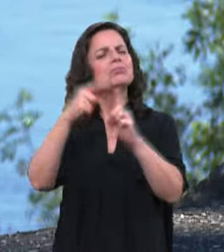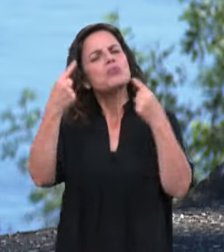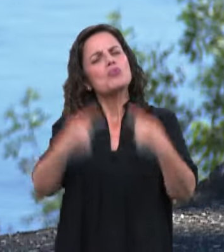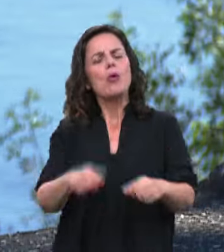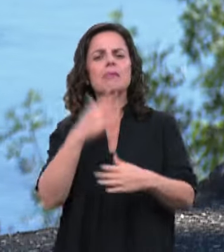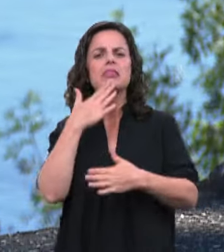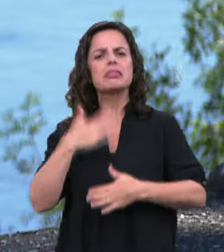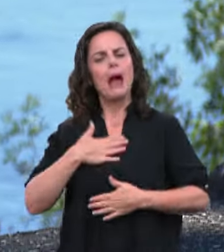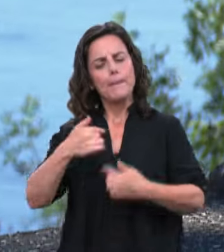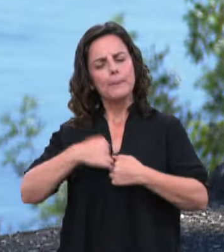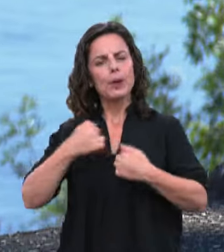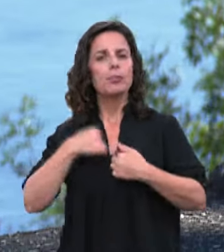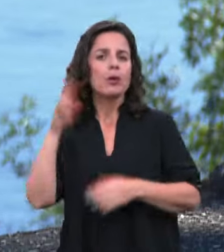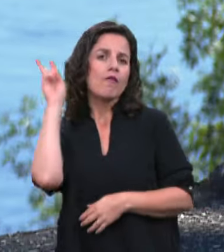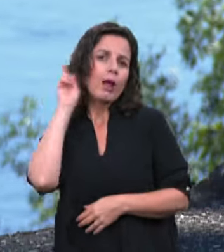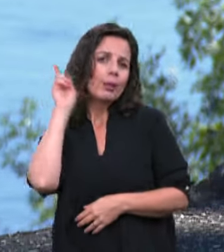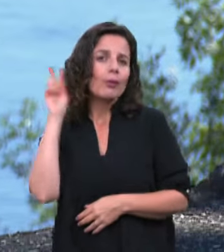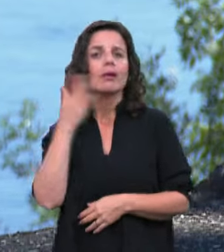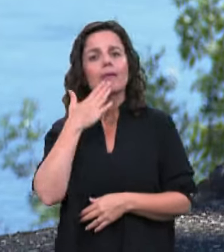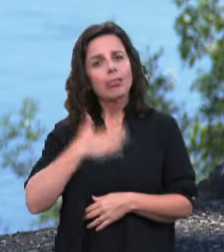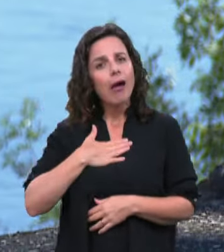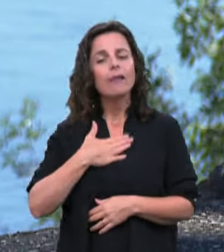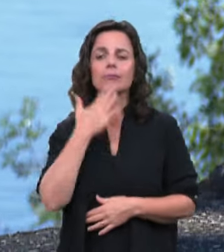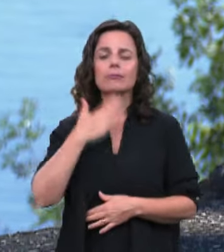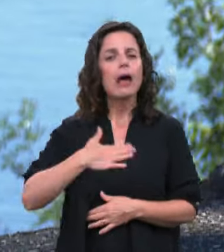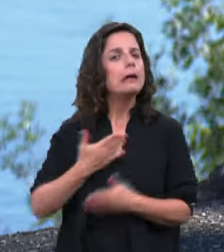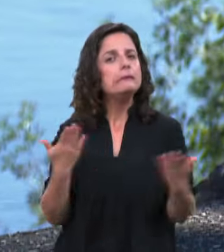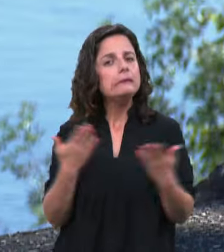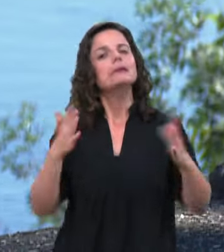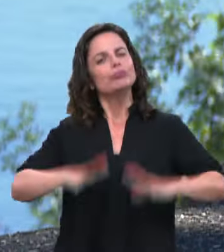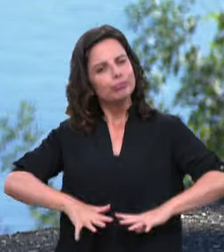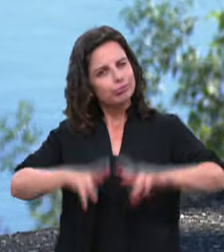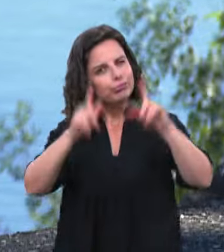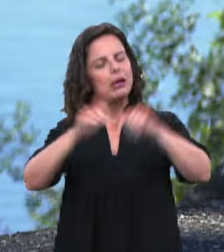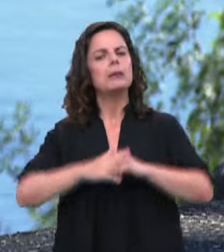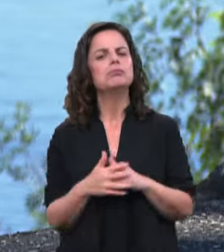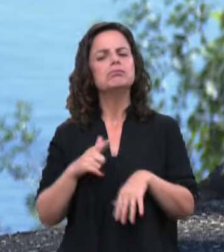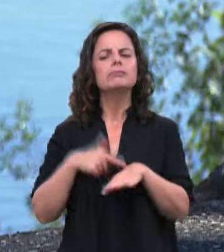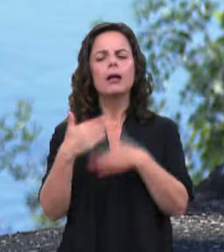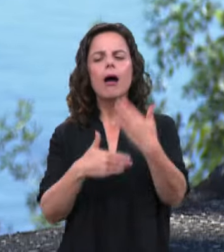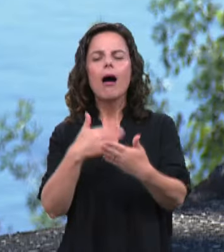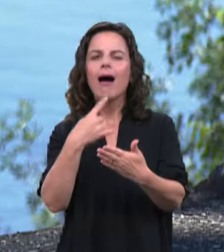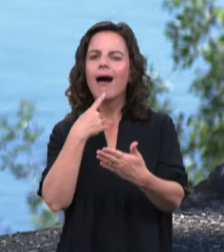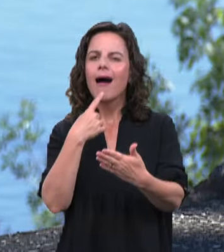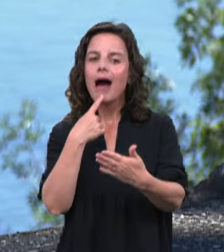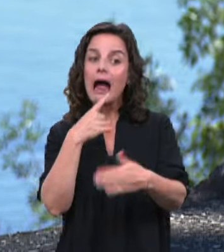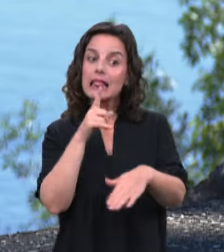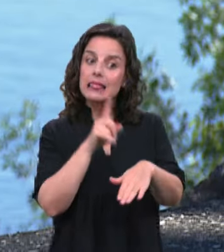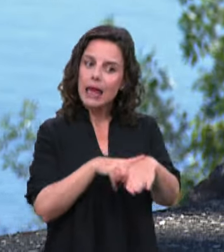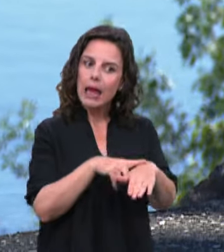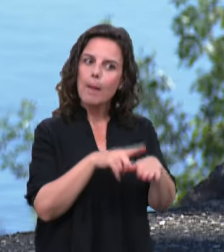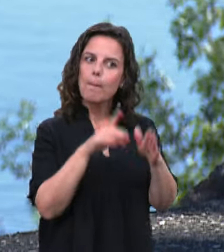valorização pessoal e de desenvolvimento. Mas percebi que conseguia tirá-la em tempo